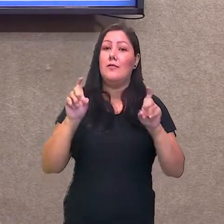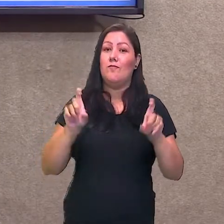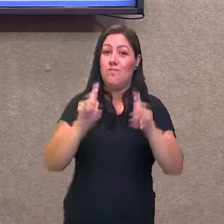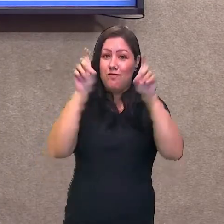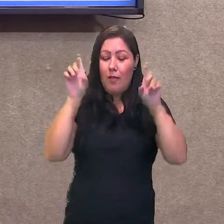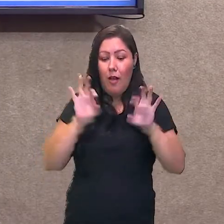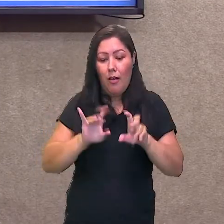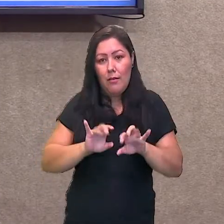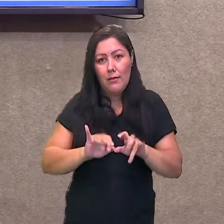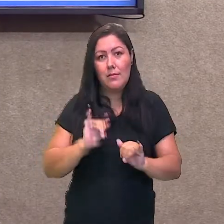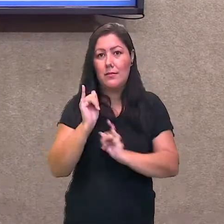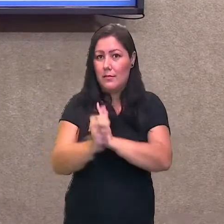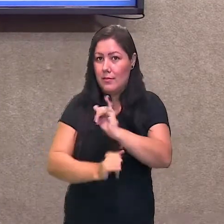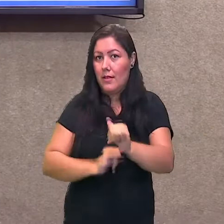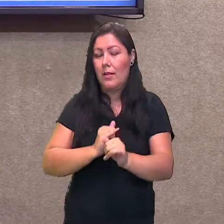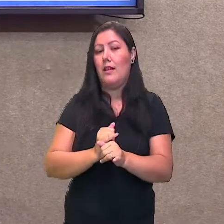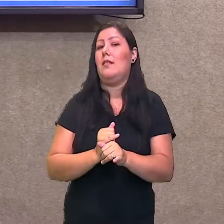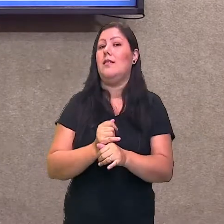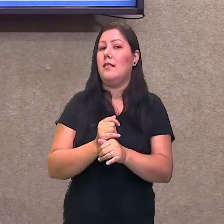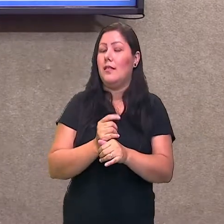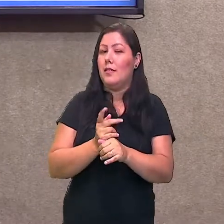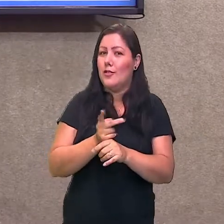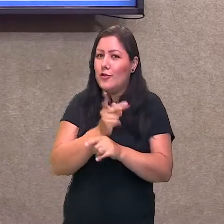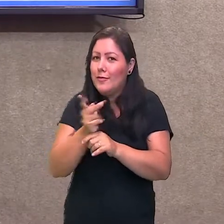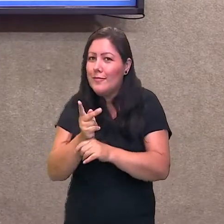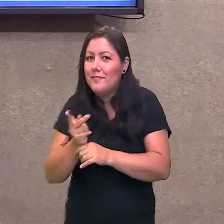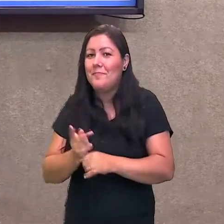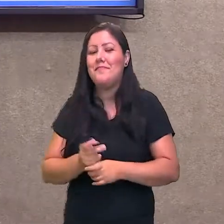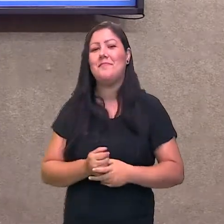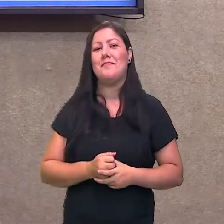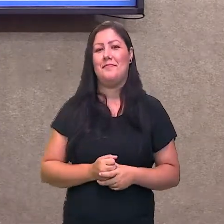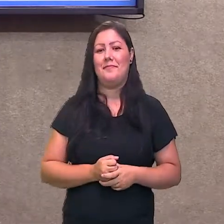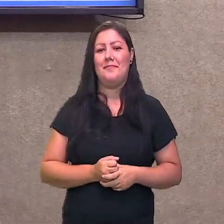que eu estou te falando. Tá ok?